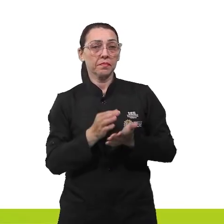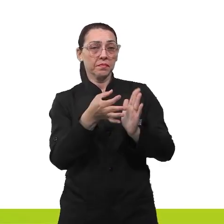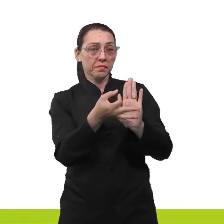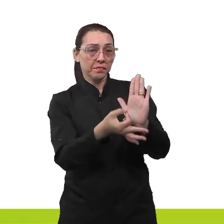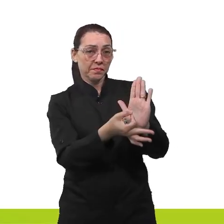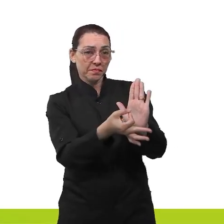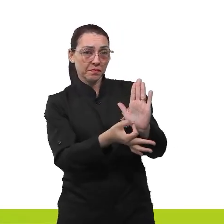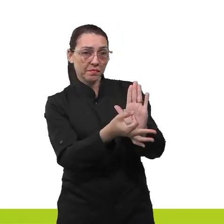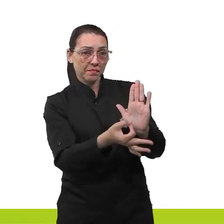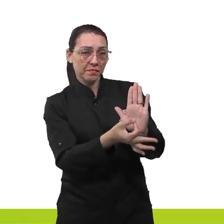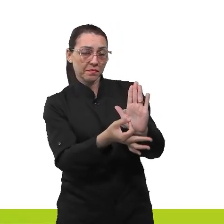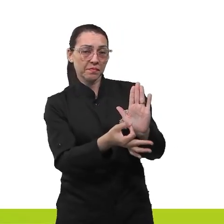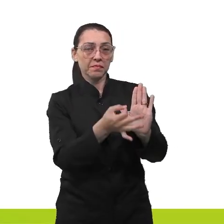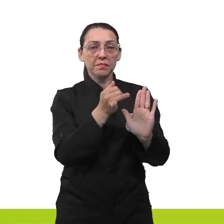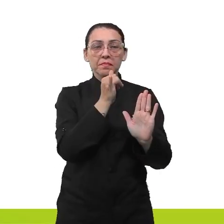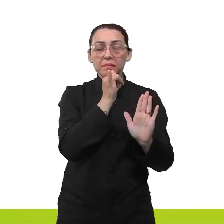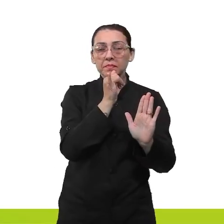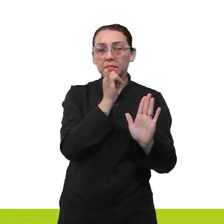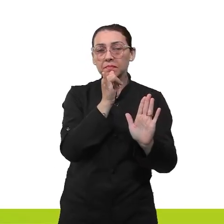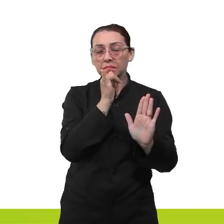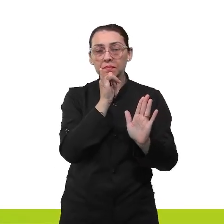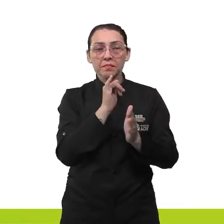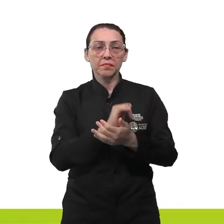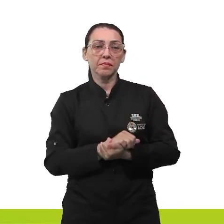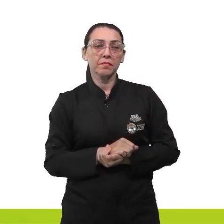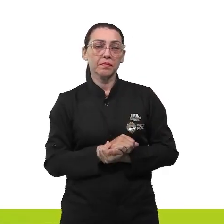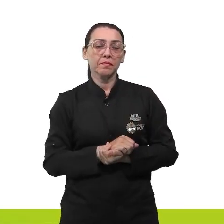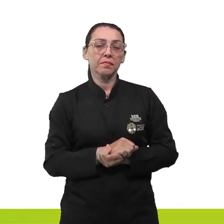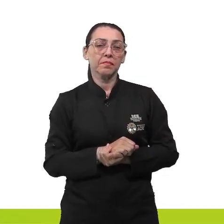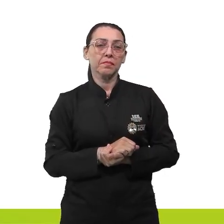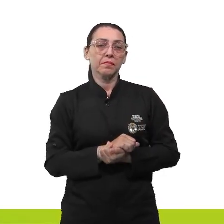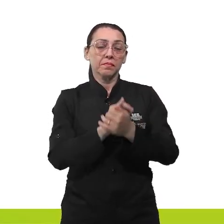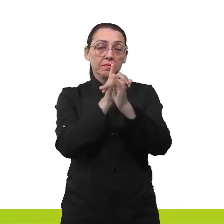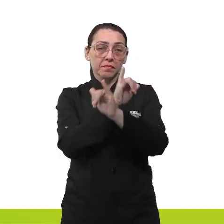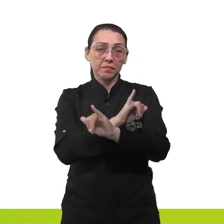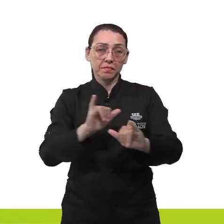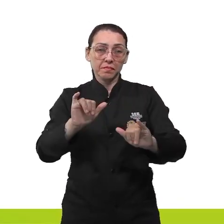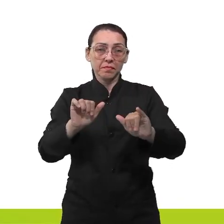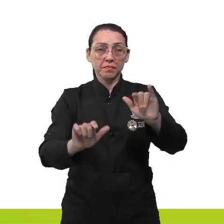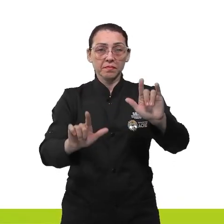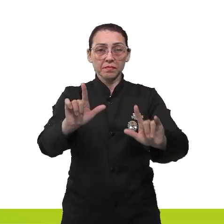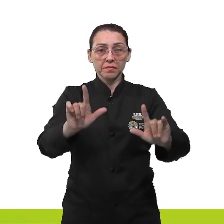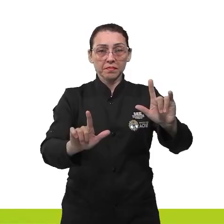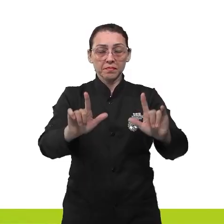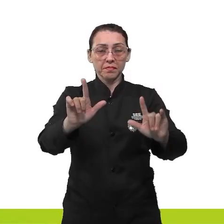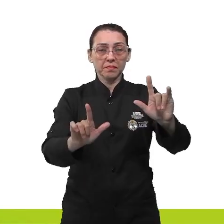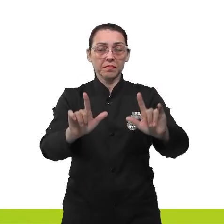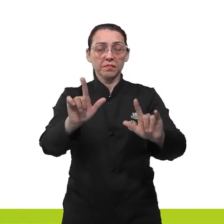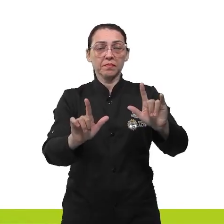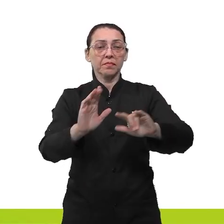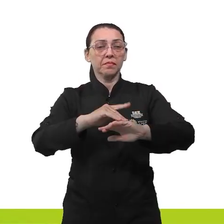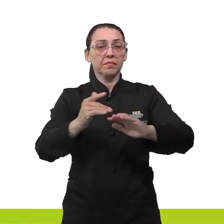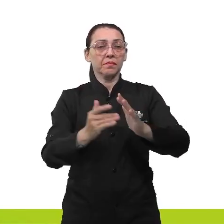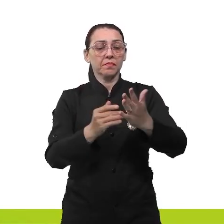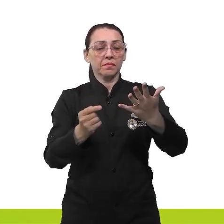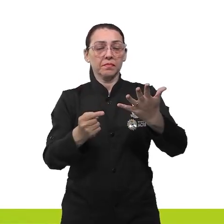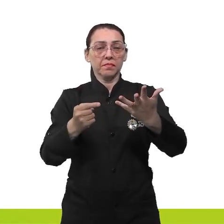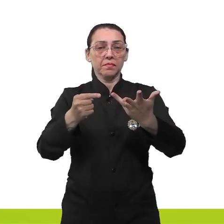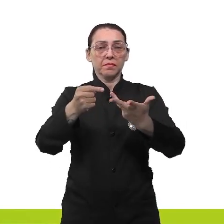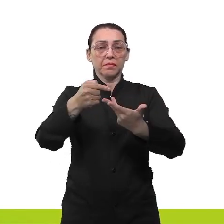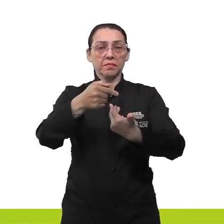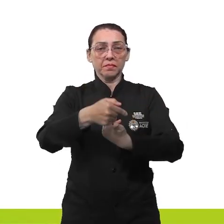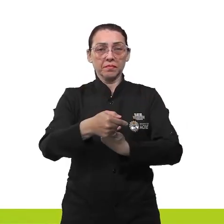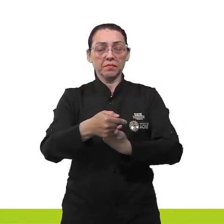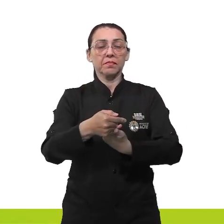Aí um exemplo do texto argumentativo, uma propaganda, uma publicidade, né, com todos os elementos, os